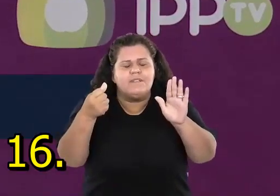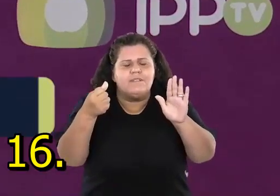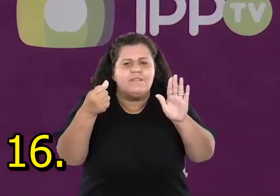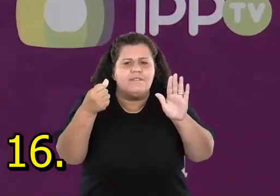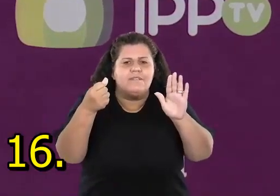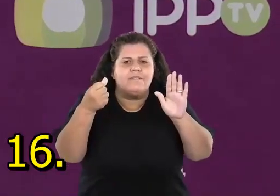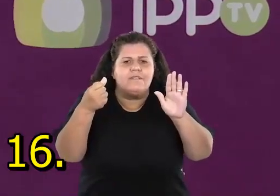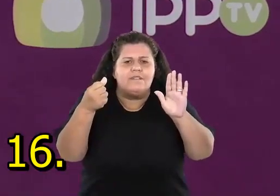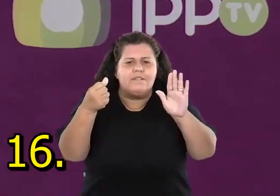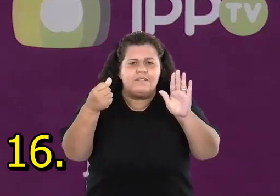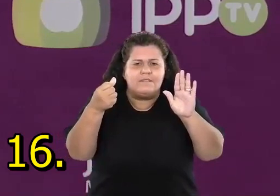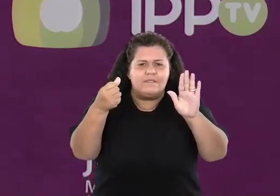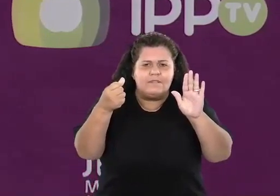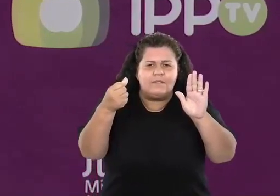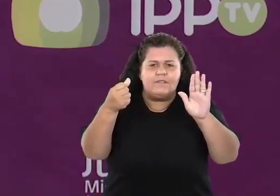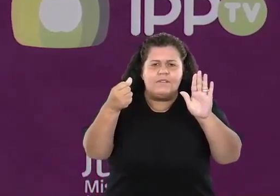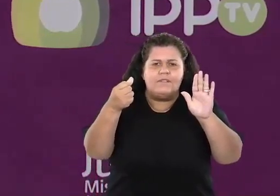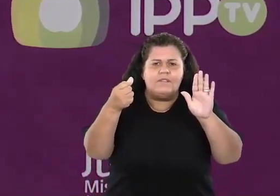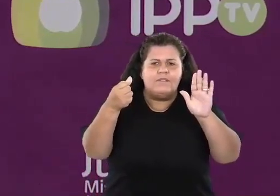Marcos, capítulo 16.